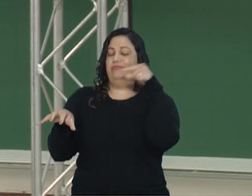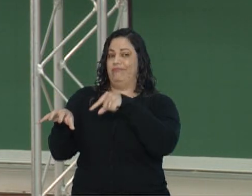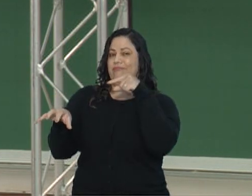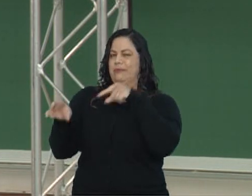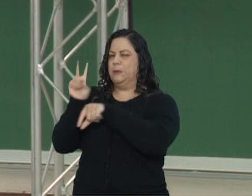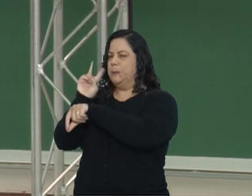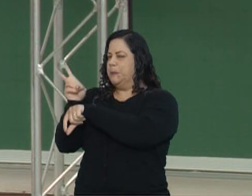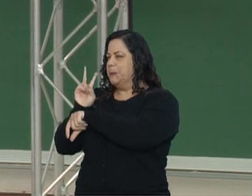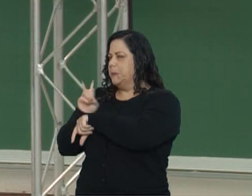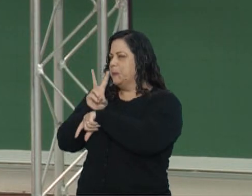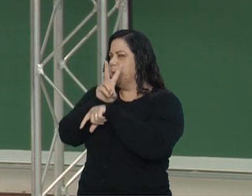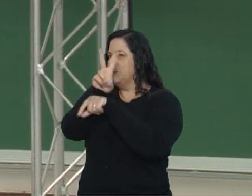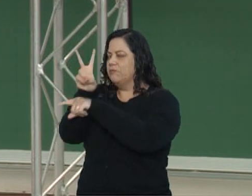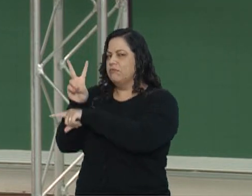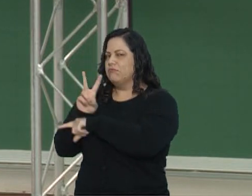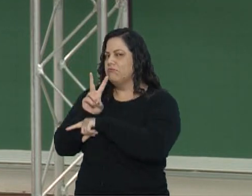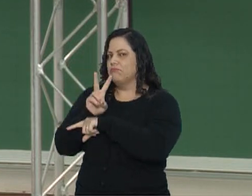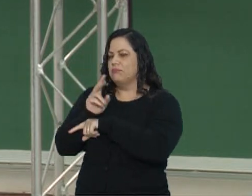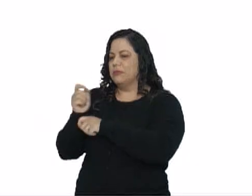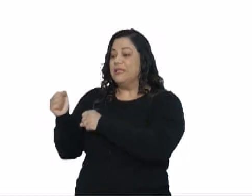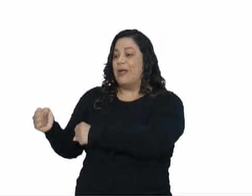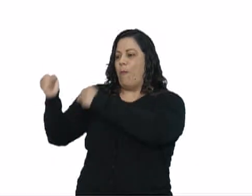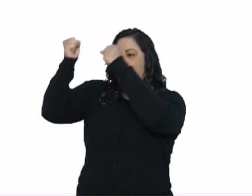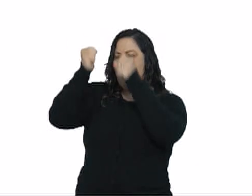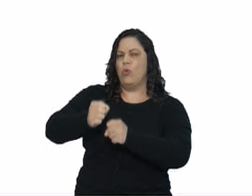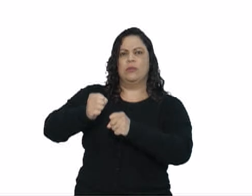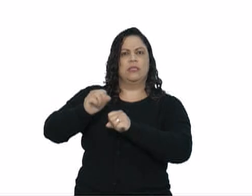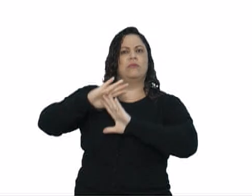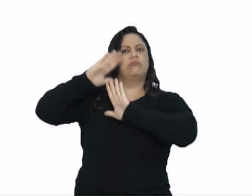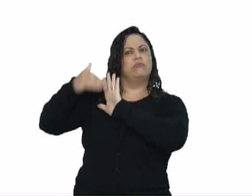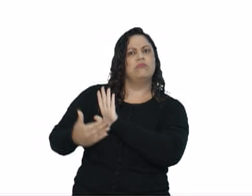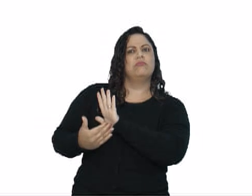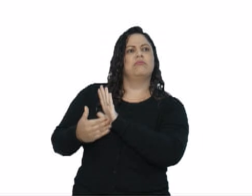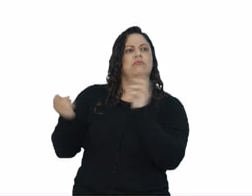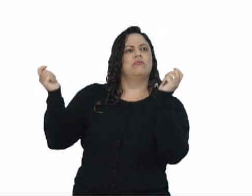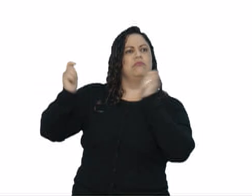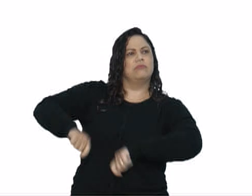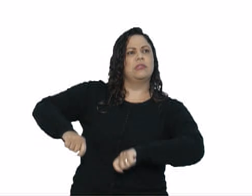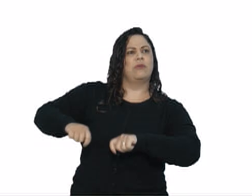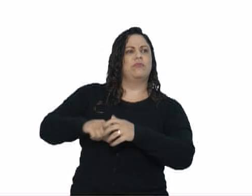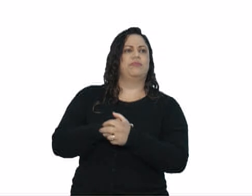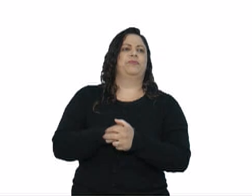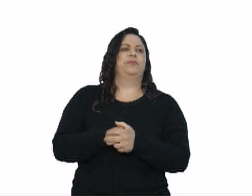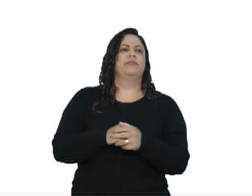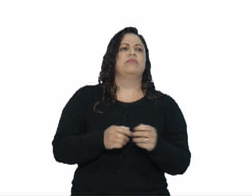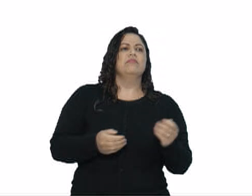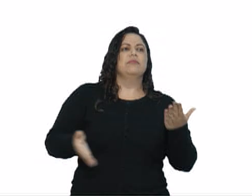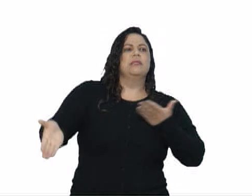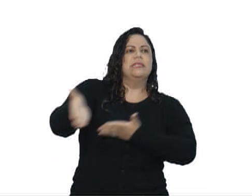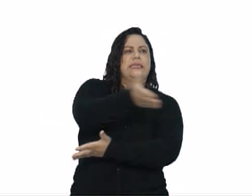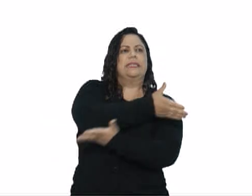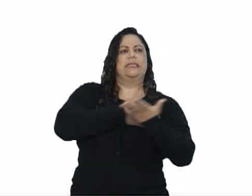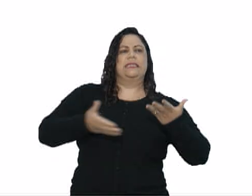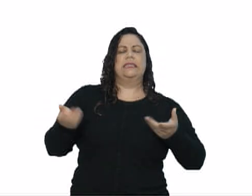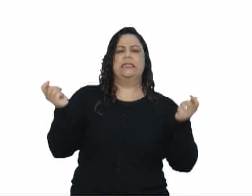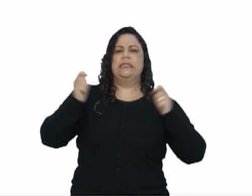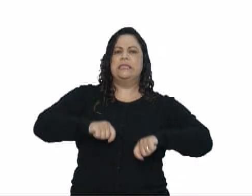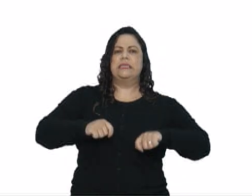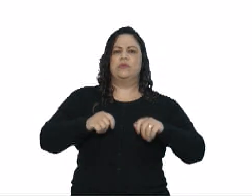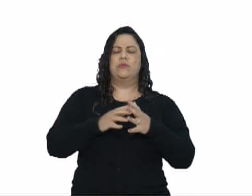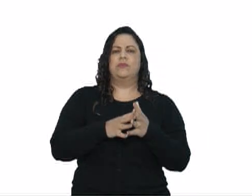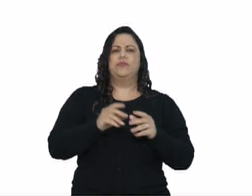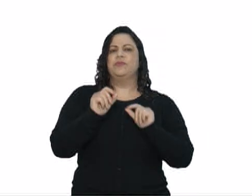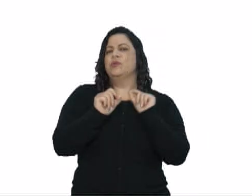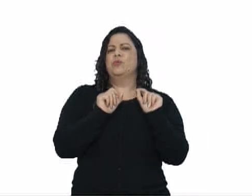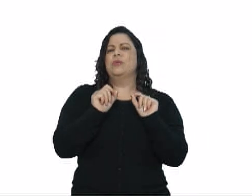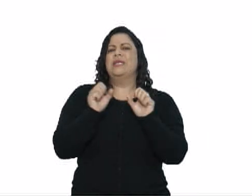poder total. Segundo, transição do poder difuso nos Estados liberais para a sua concentração no regime totalitário. O